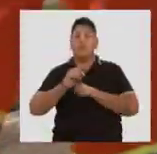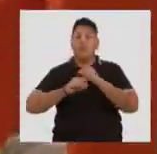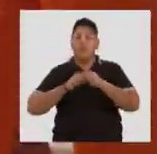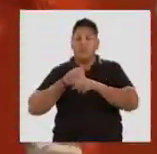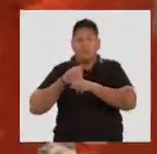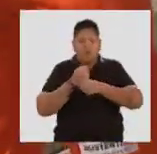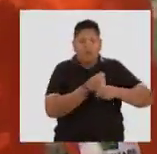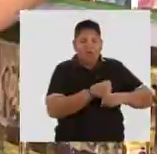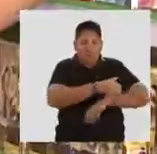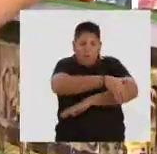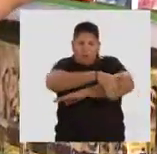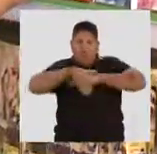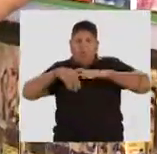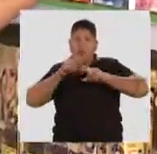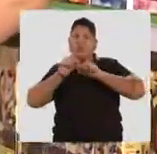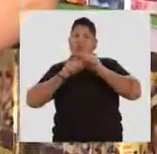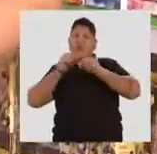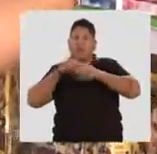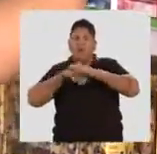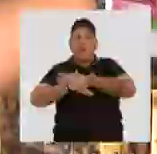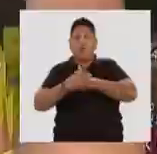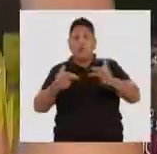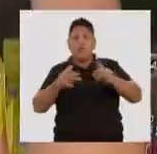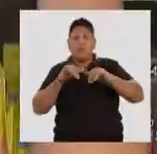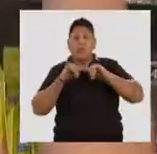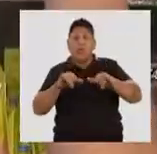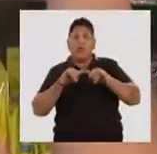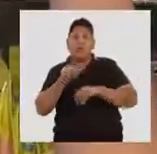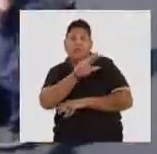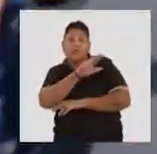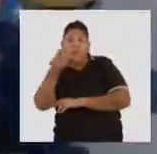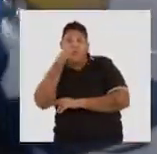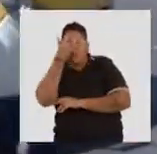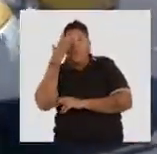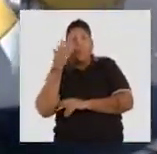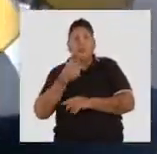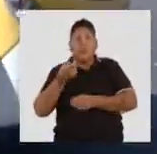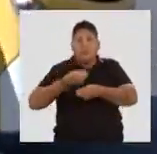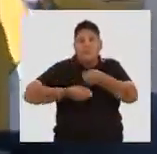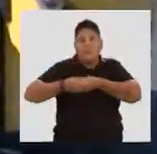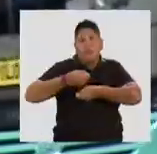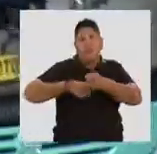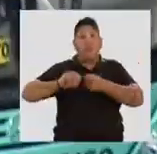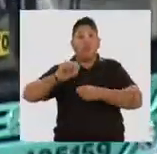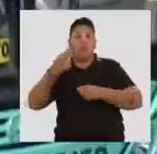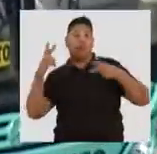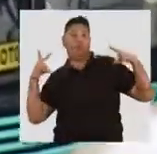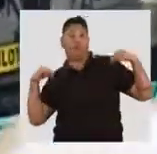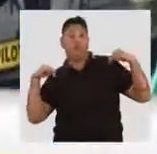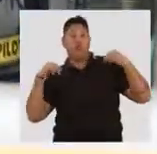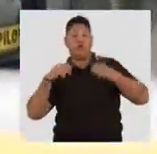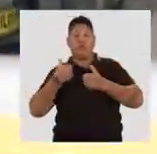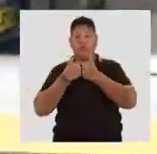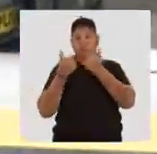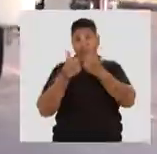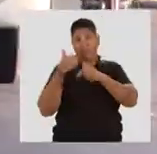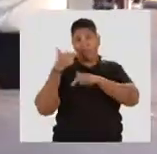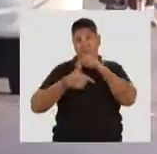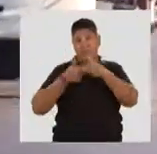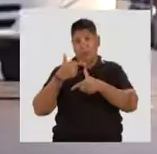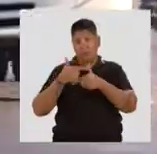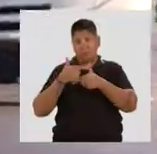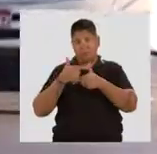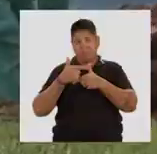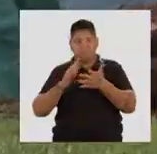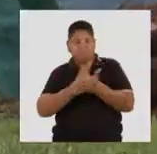Quem varreu a rua? Quem repôs a mercadoria na prateleira? Qual o nome do cobrador ou do motorista que dirigiu o ônibus que nos levou ao